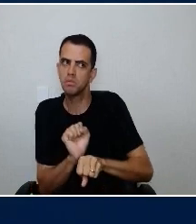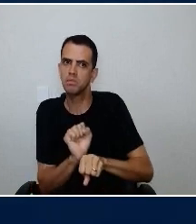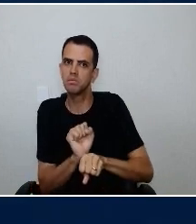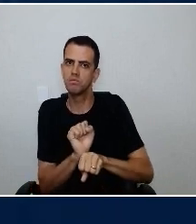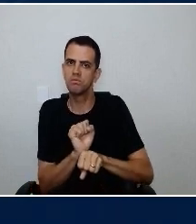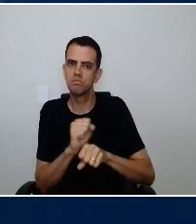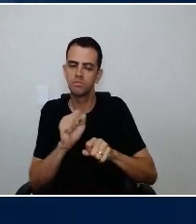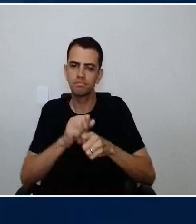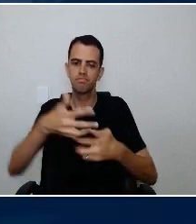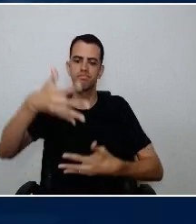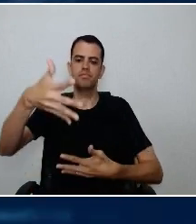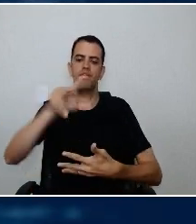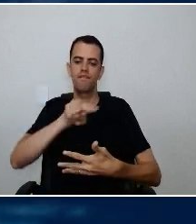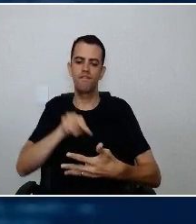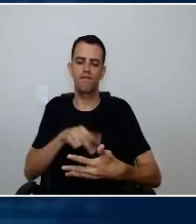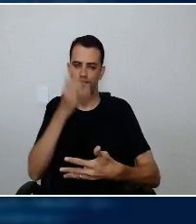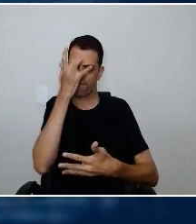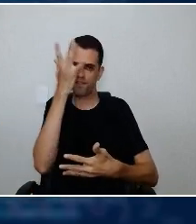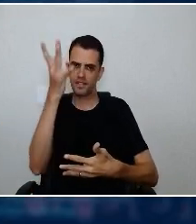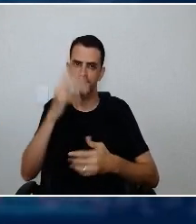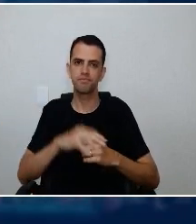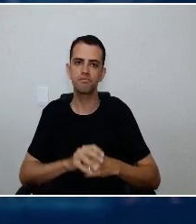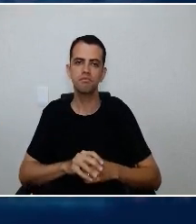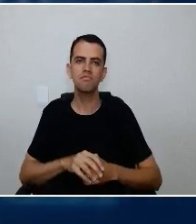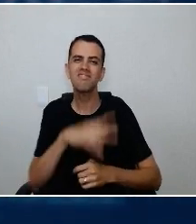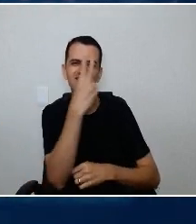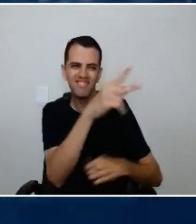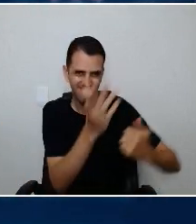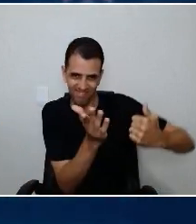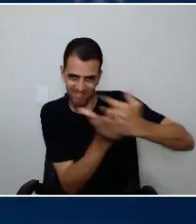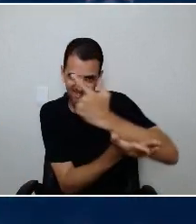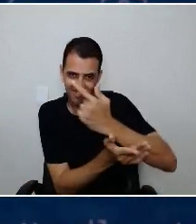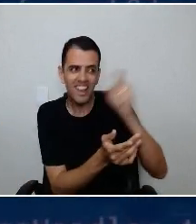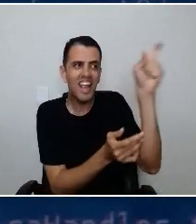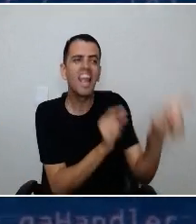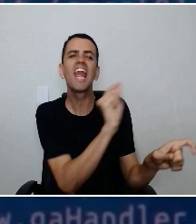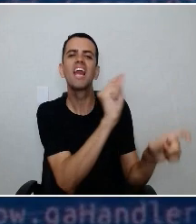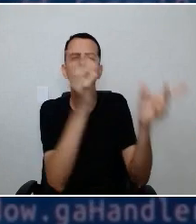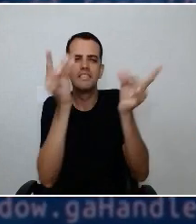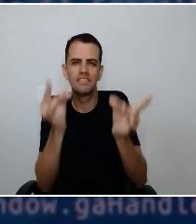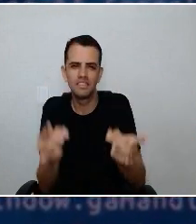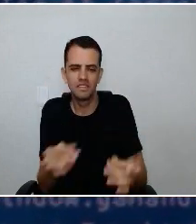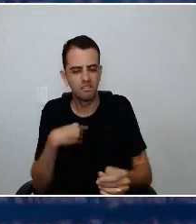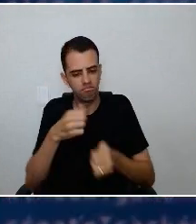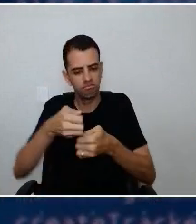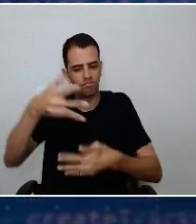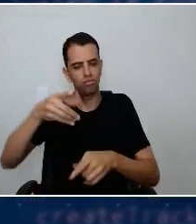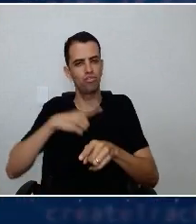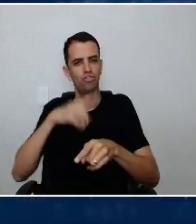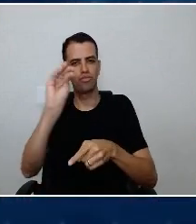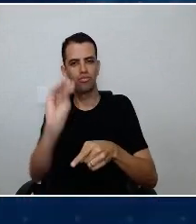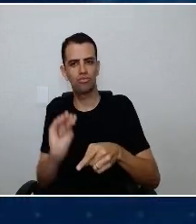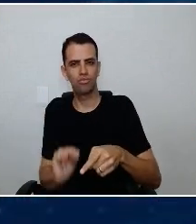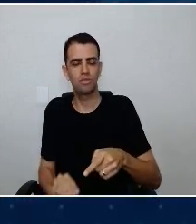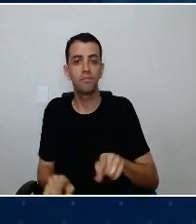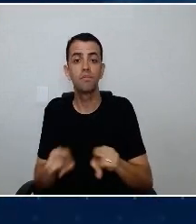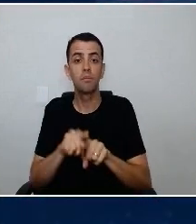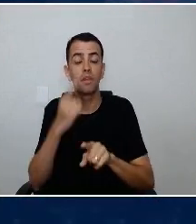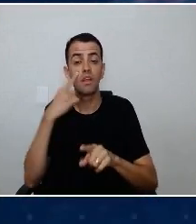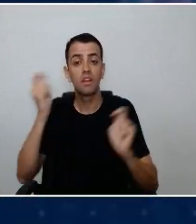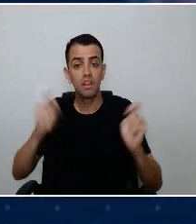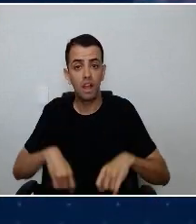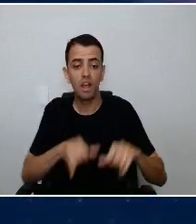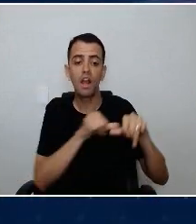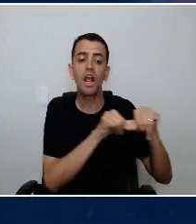eh detalhes do comprador tá tudo aqui E com isso Você tem uma visão Clara sobre as vendas e carrinhos facilidade para